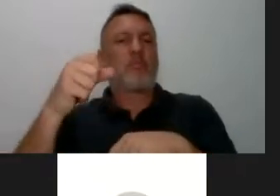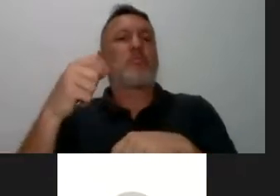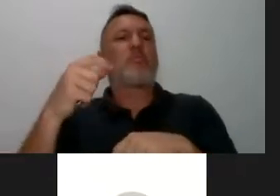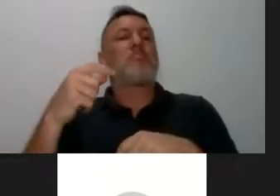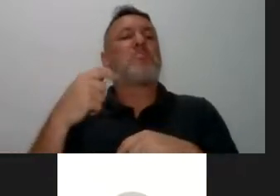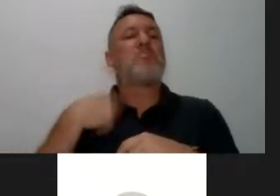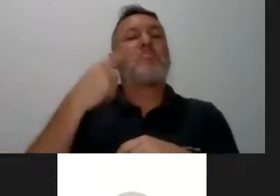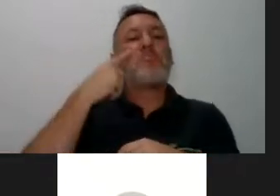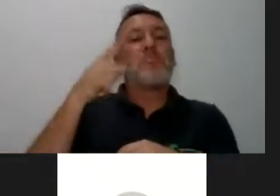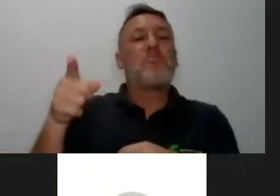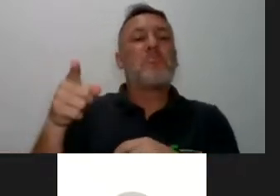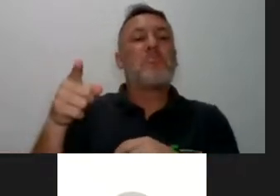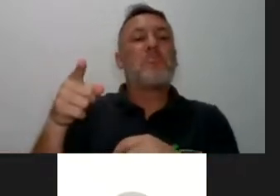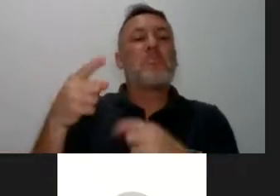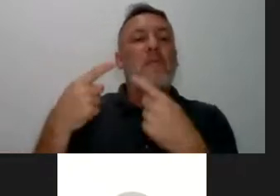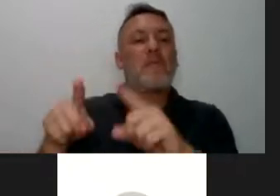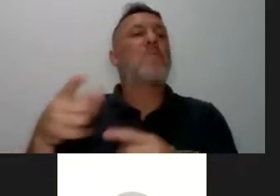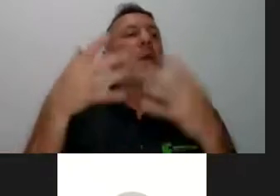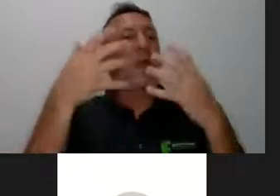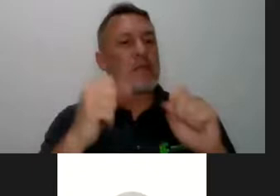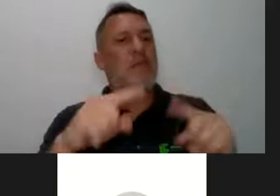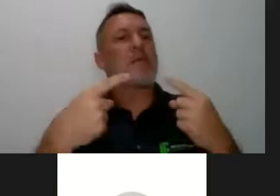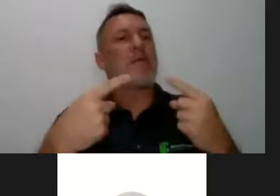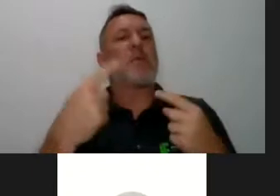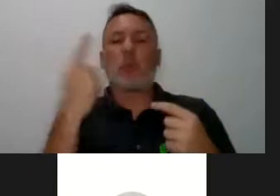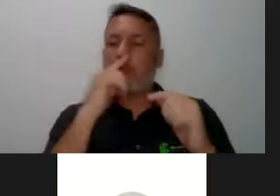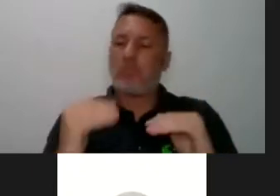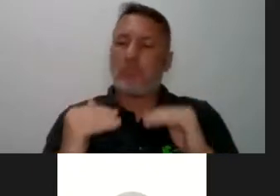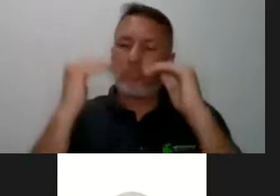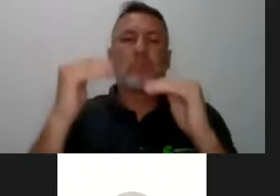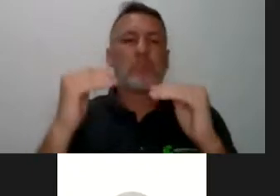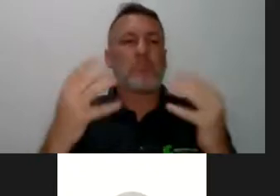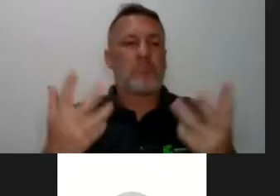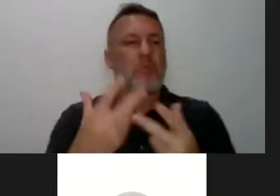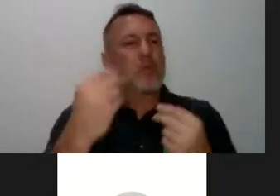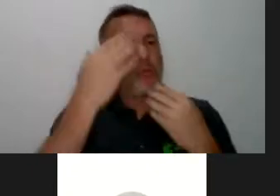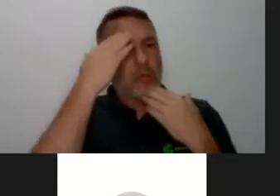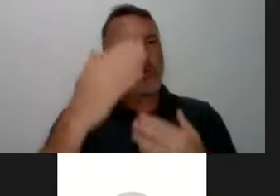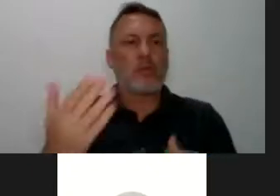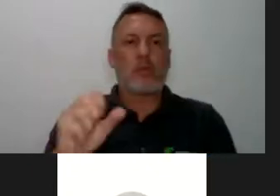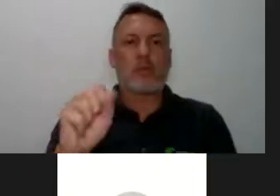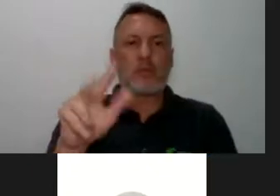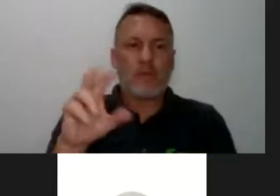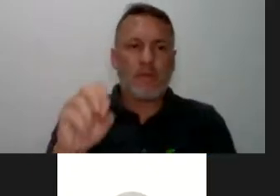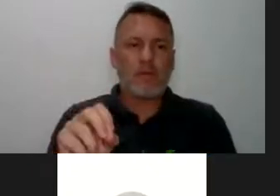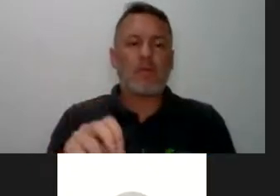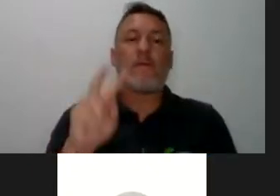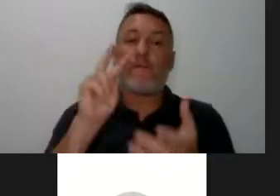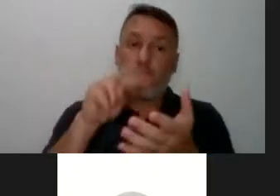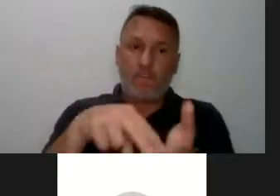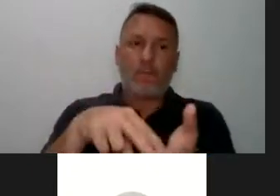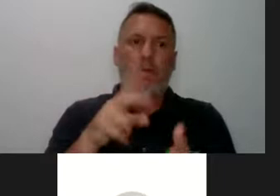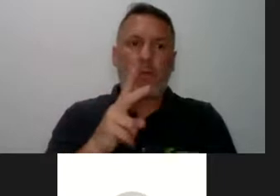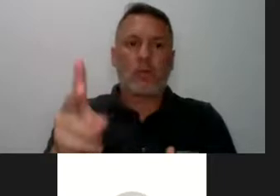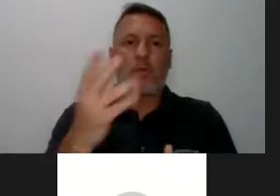desafio e você conseguiu com muito êxito, com muito brilhantismo. Muito obrigado, Pedro. Muito obrigado, viu, Sávio? Continuamos firmes e amigos nessa